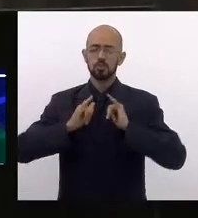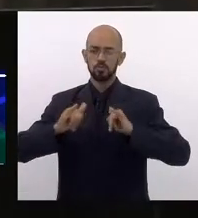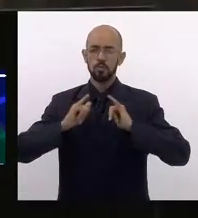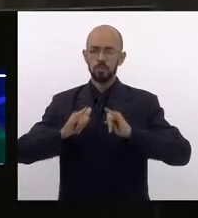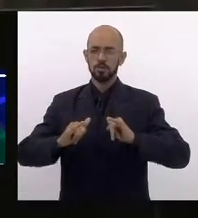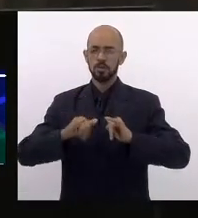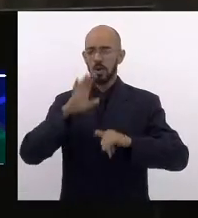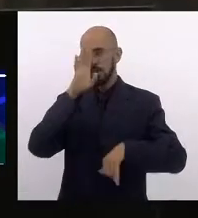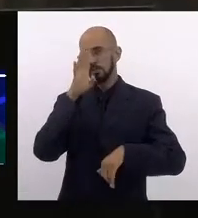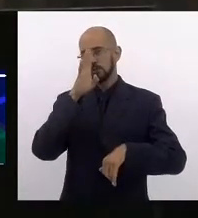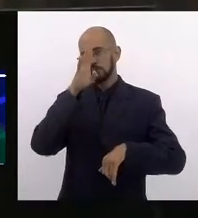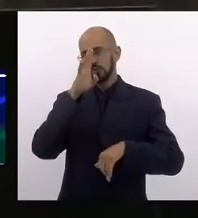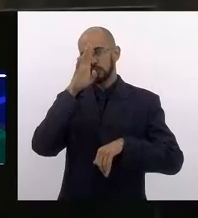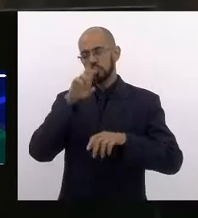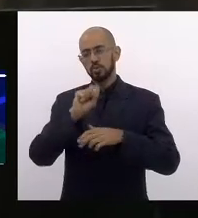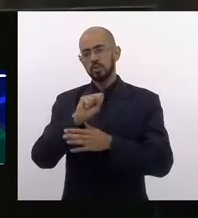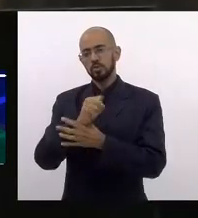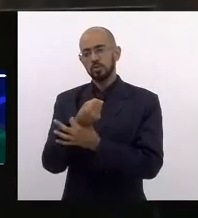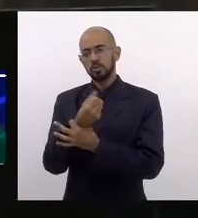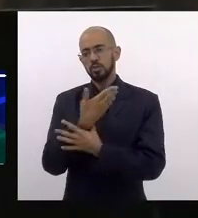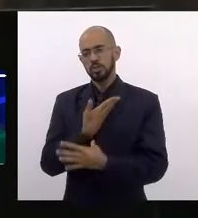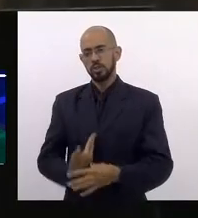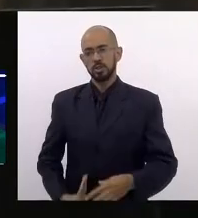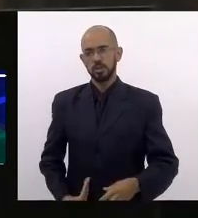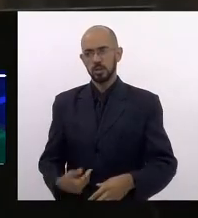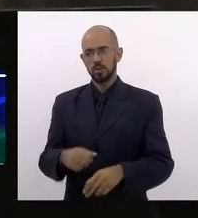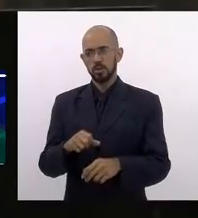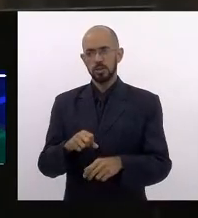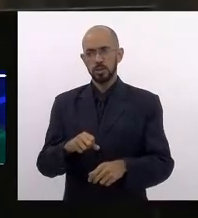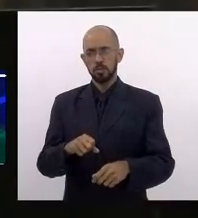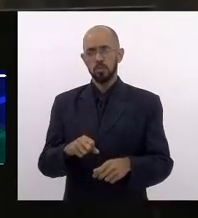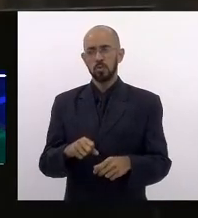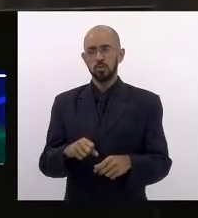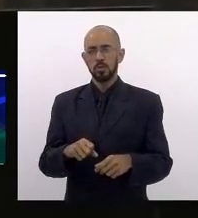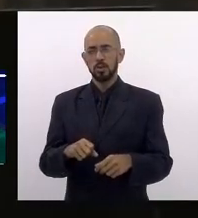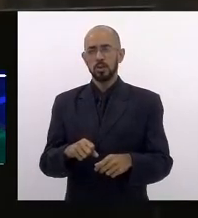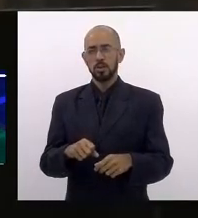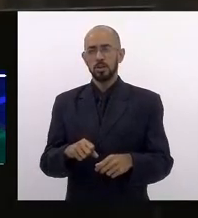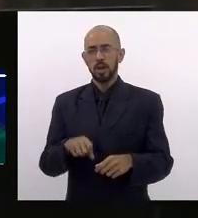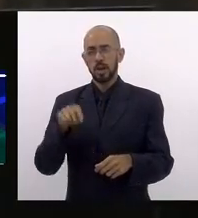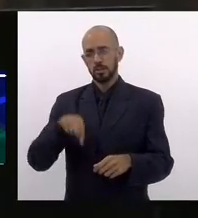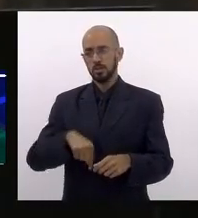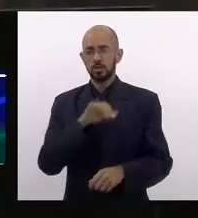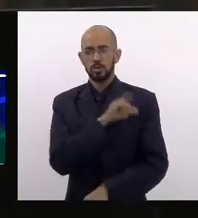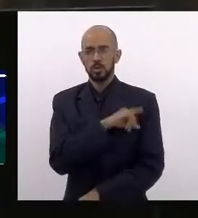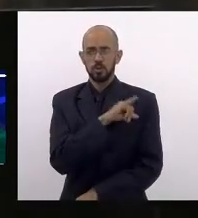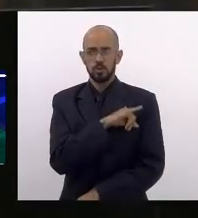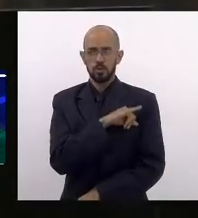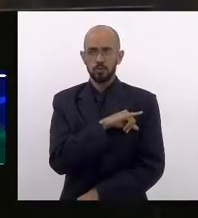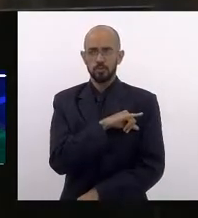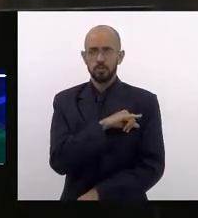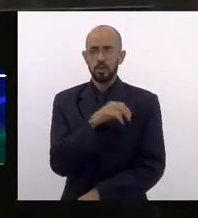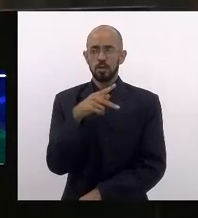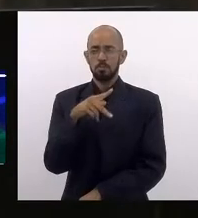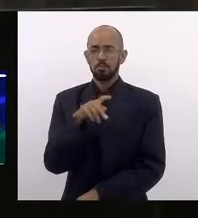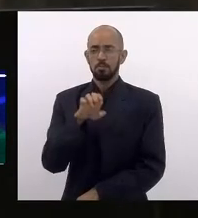de segurança no Estado do Rio de Janeiro. A pesquisa, chamada, intitulada de